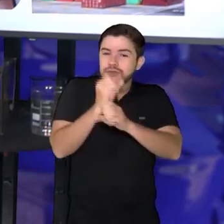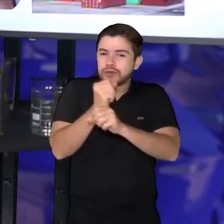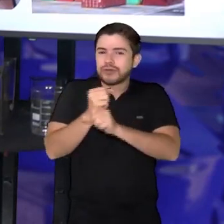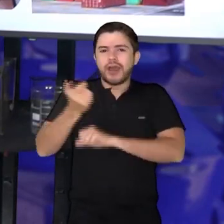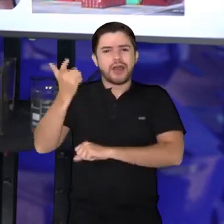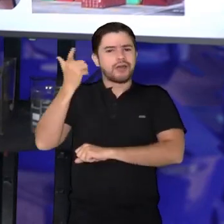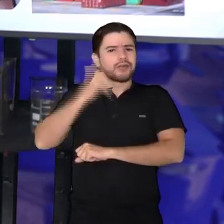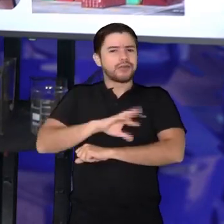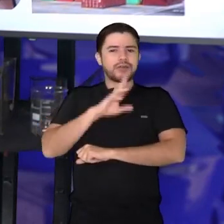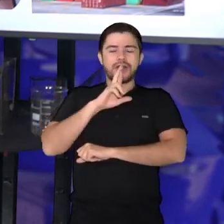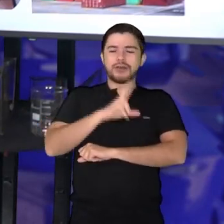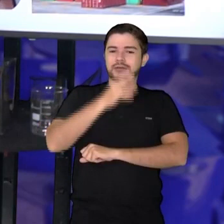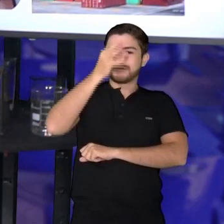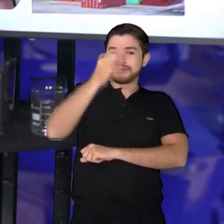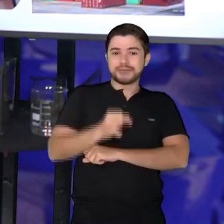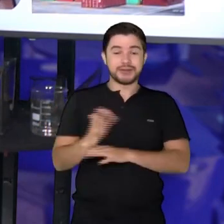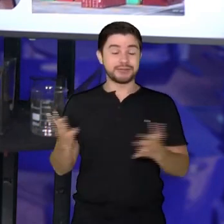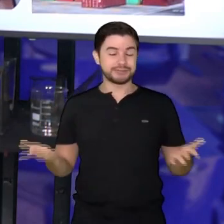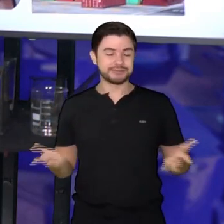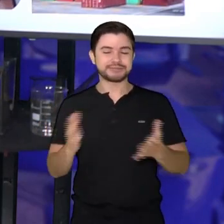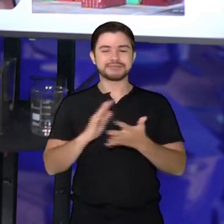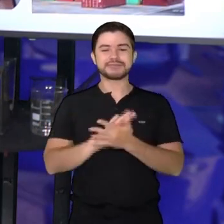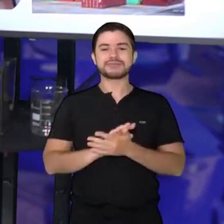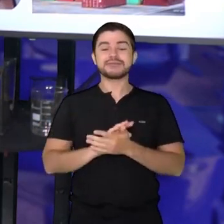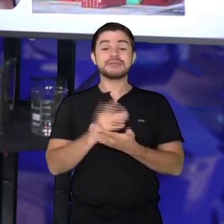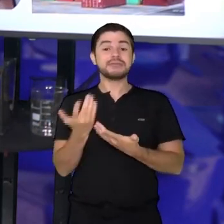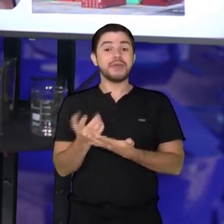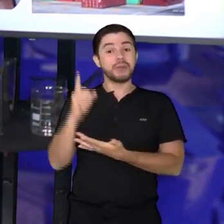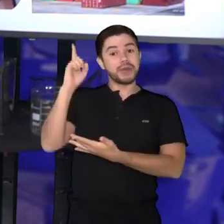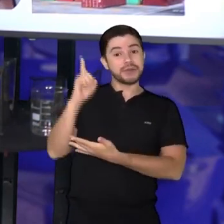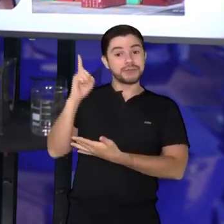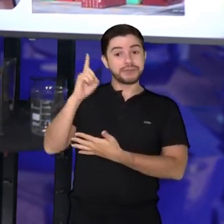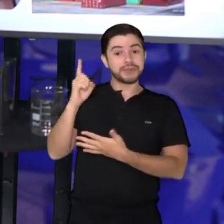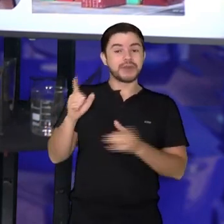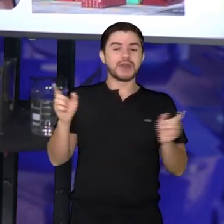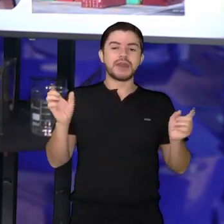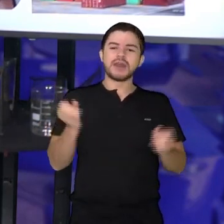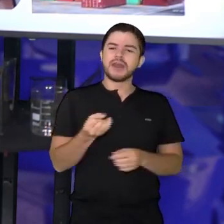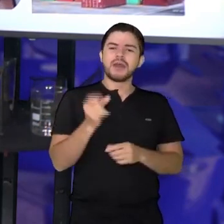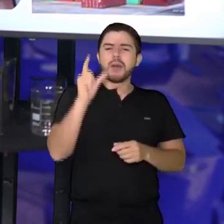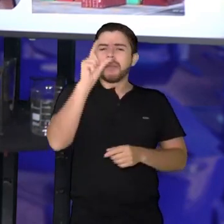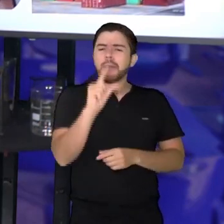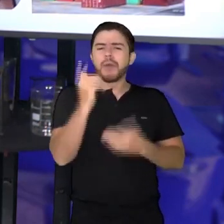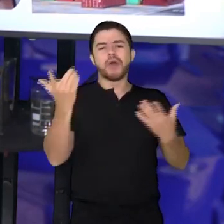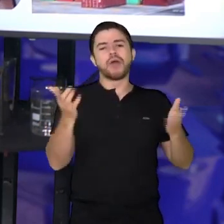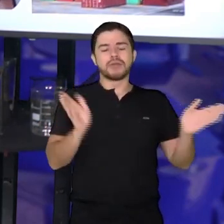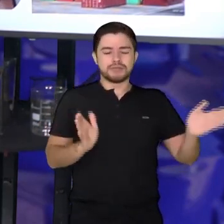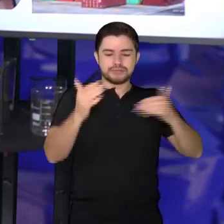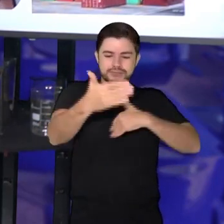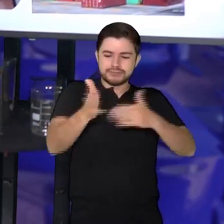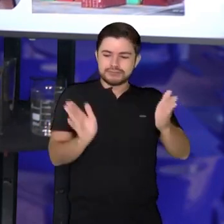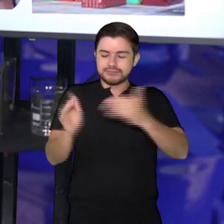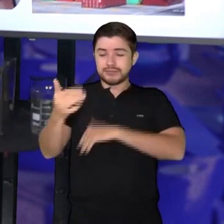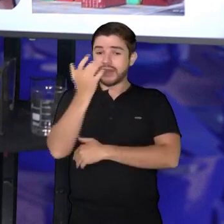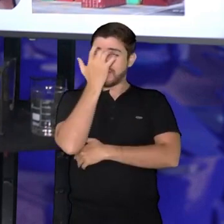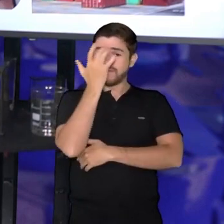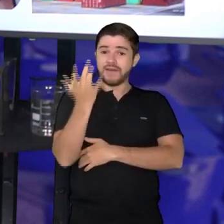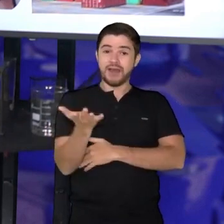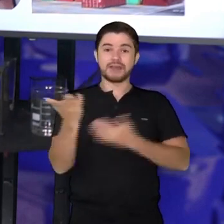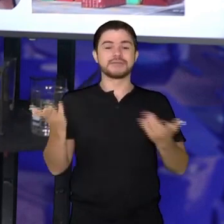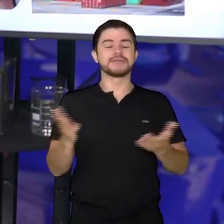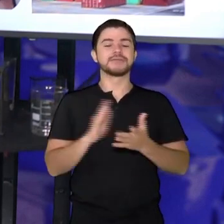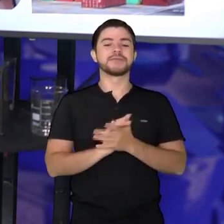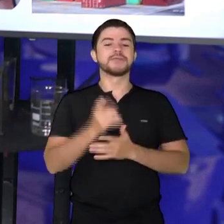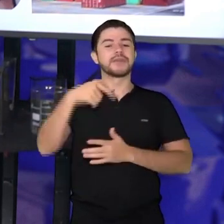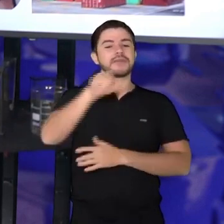não tem problema algum, tá? Mas para essa situação, que são poucas caixas, fica fácil. Você pega a situação aí